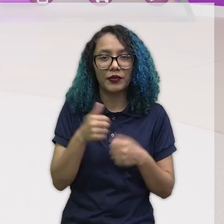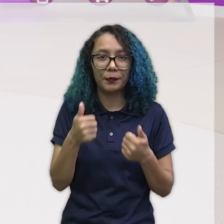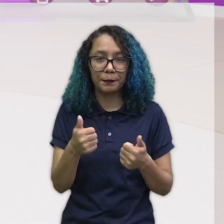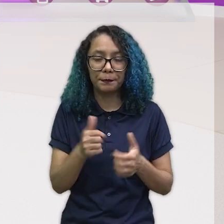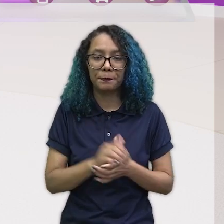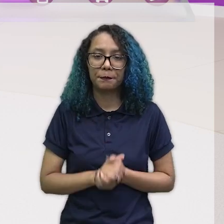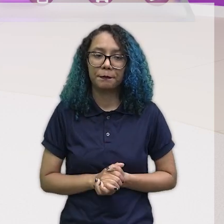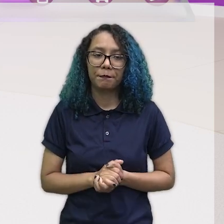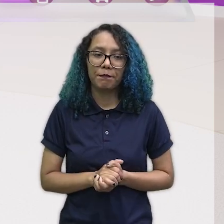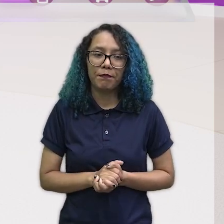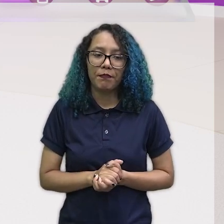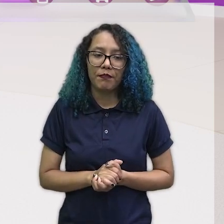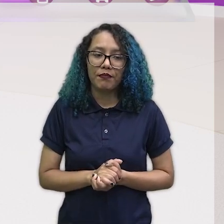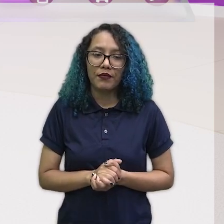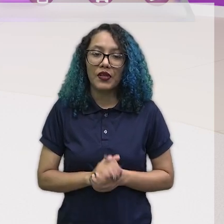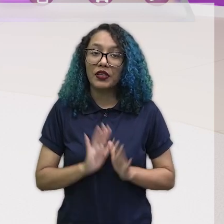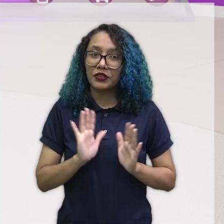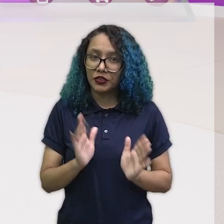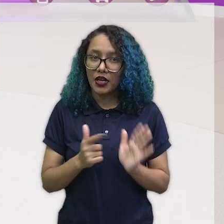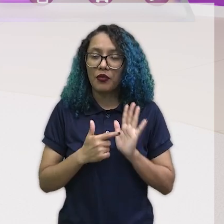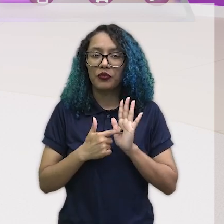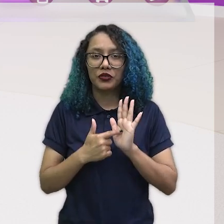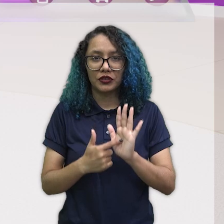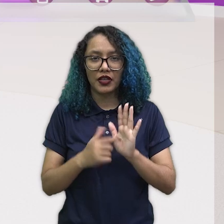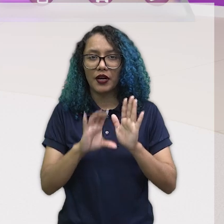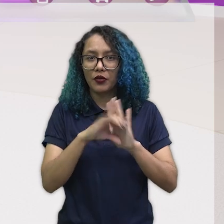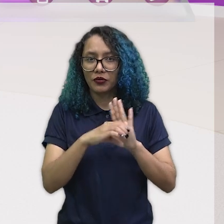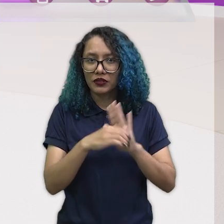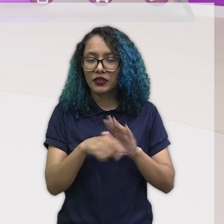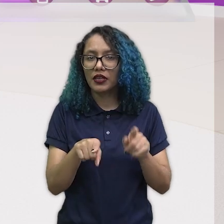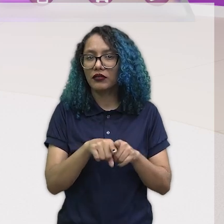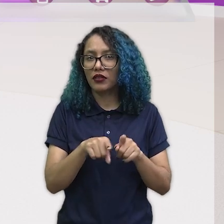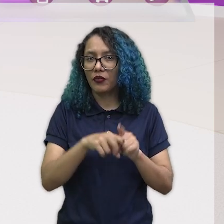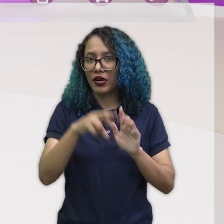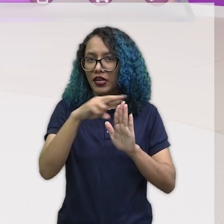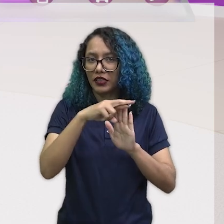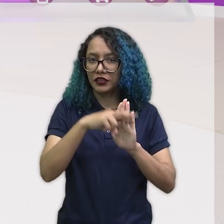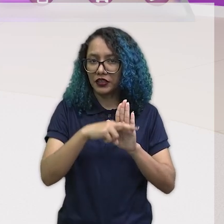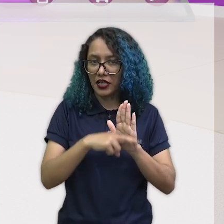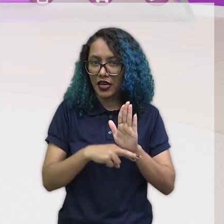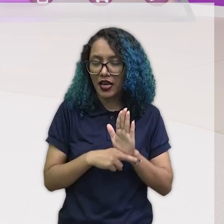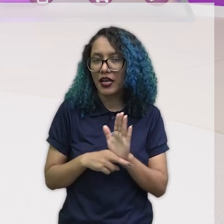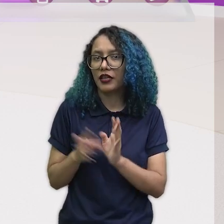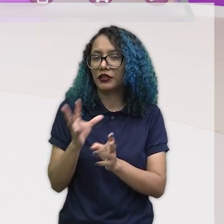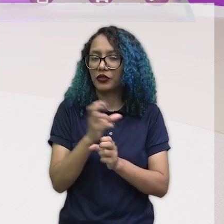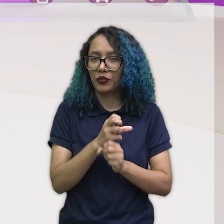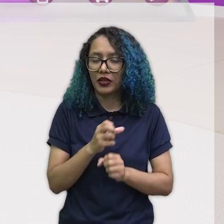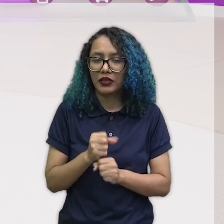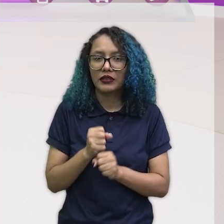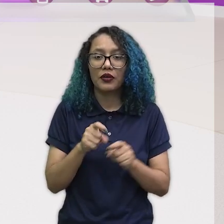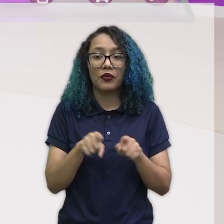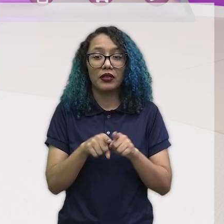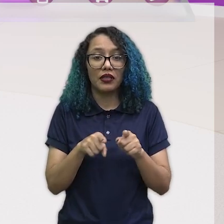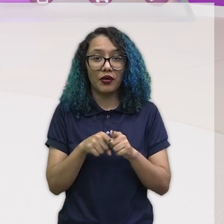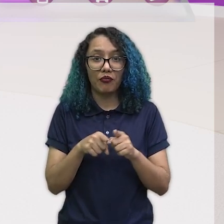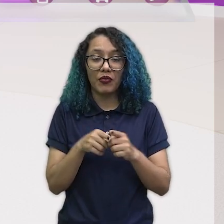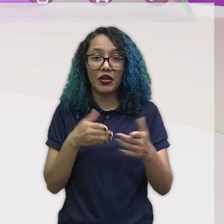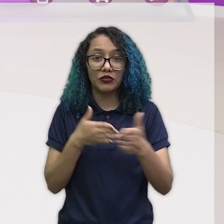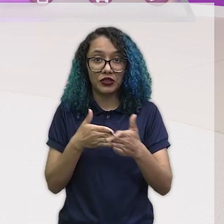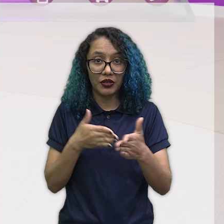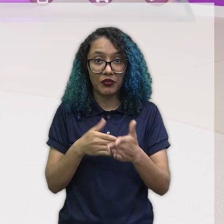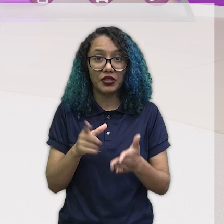propriedade, certo? Já que nós vimos aí a definição, nós vimos aí as propriedades operatórias e as